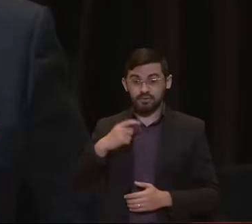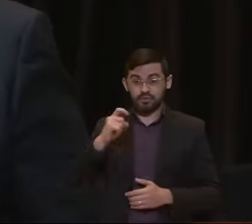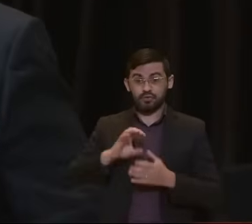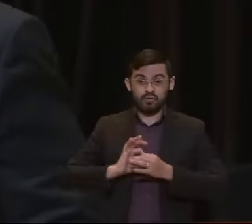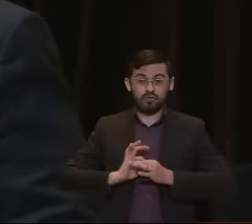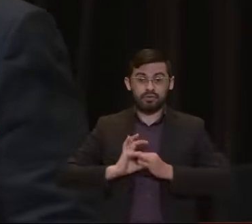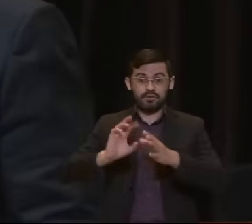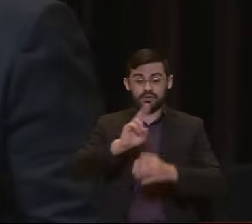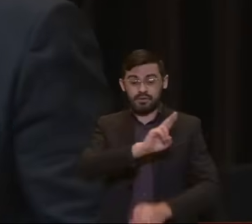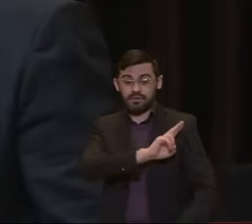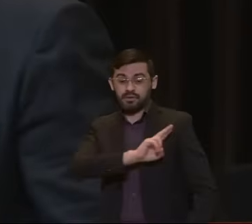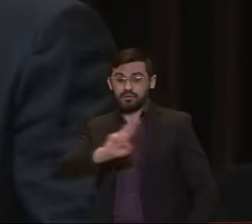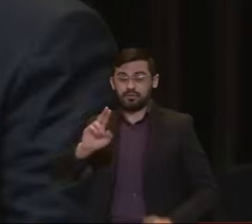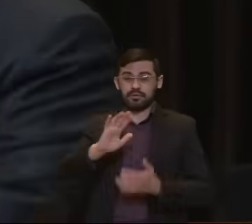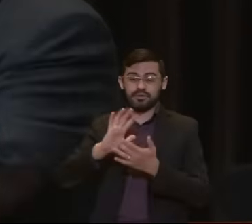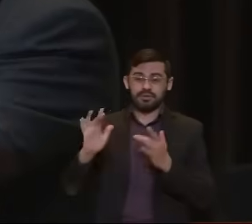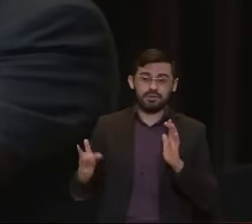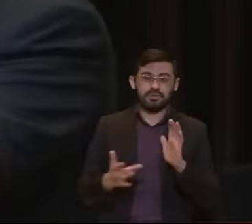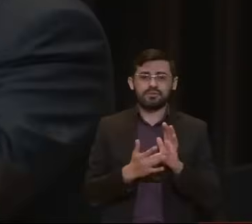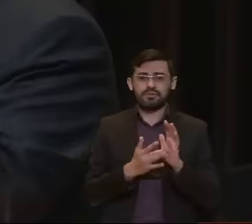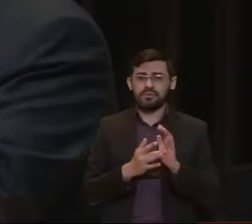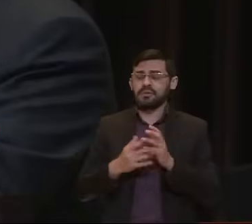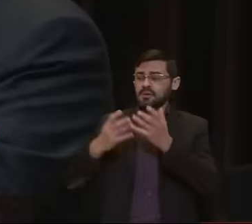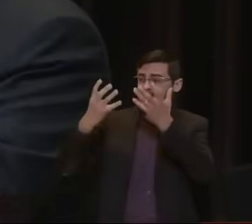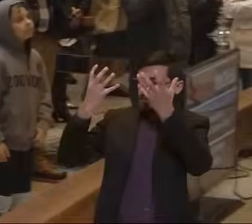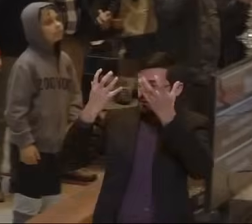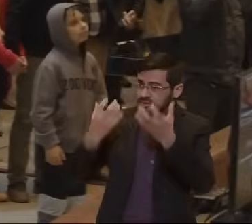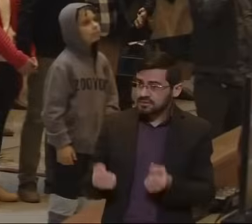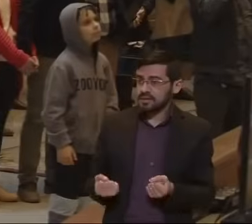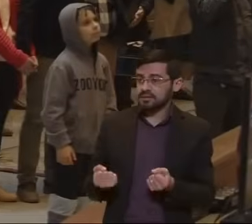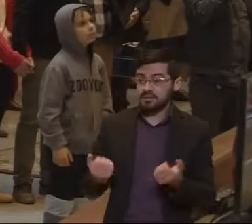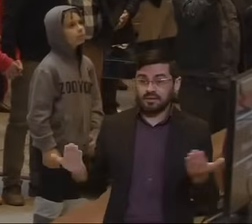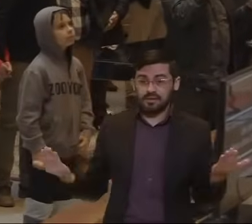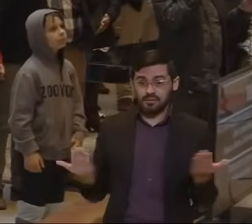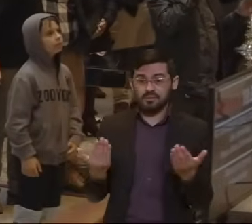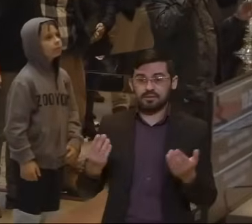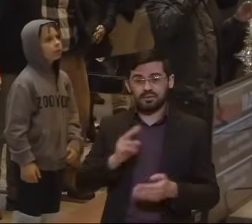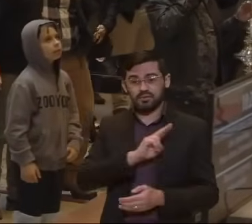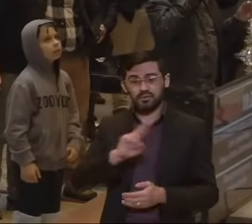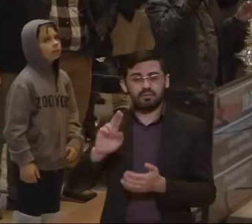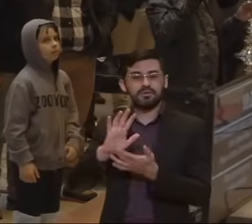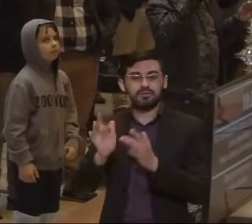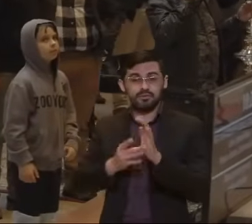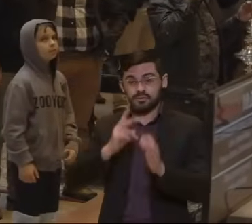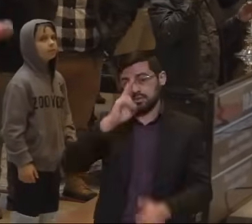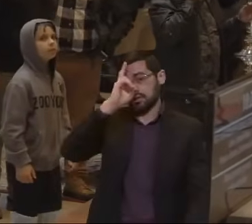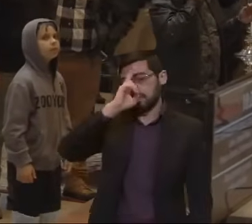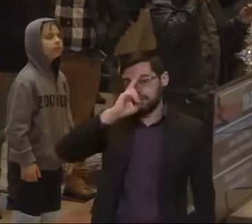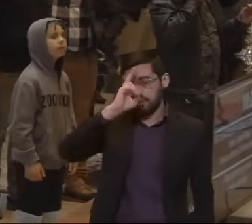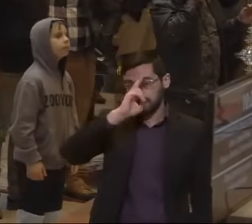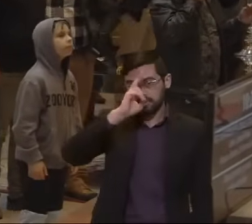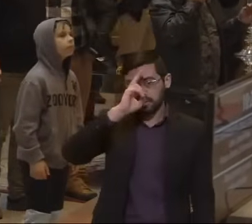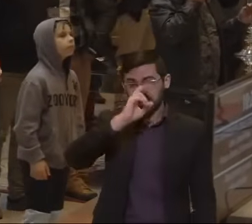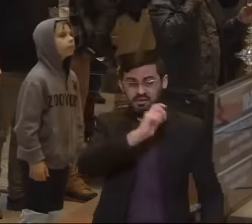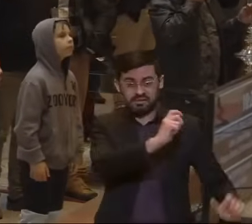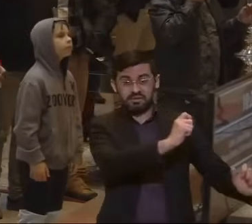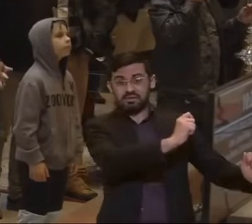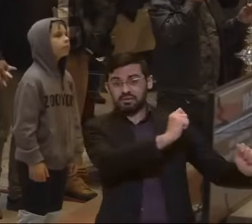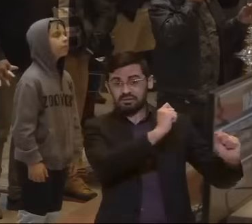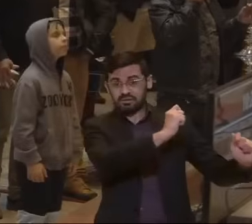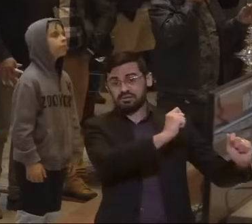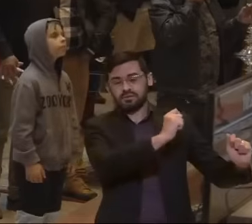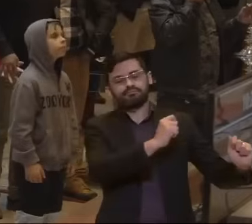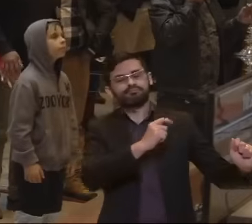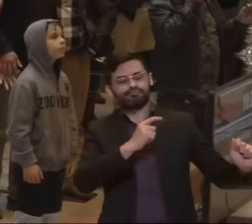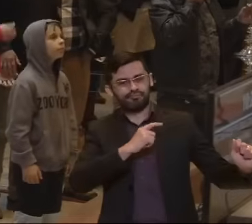de Jesus. Toma posse disso, tá bom? E lembra, tentação